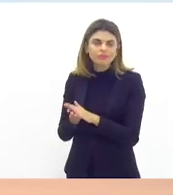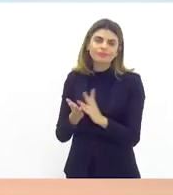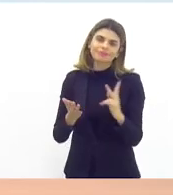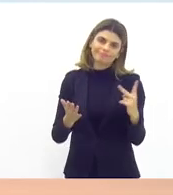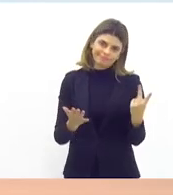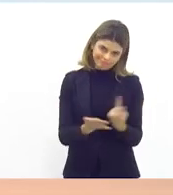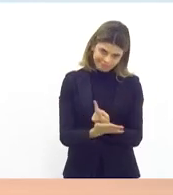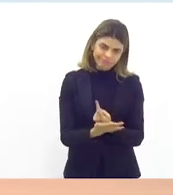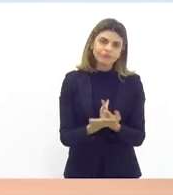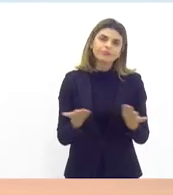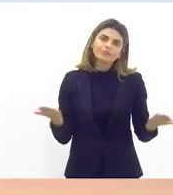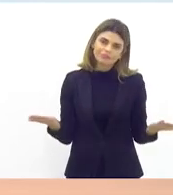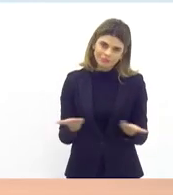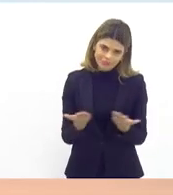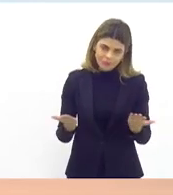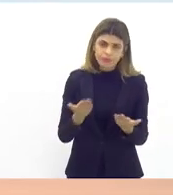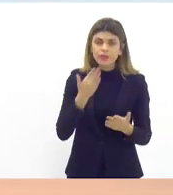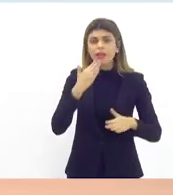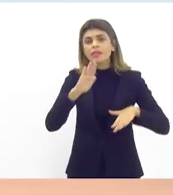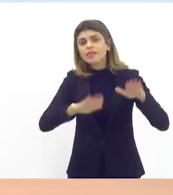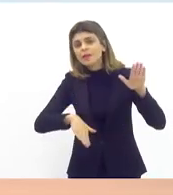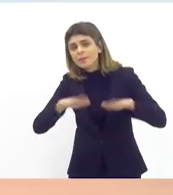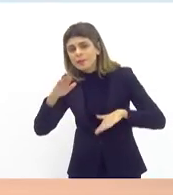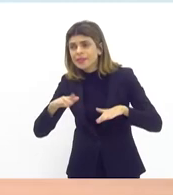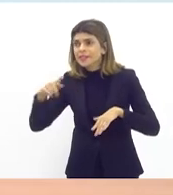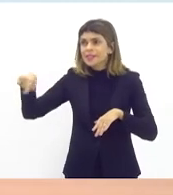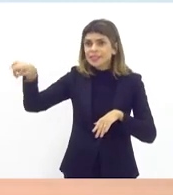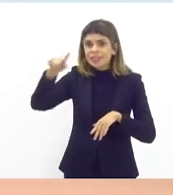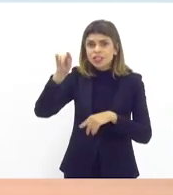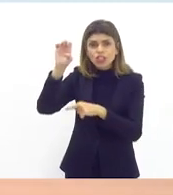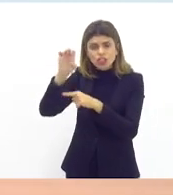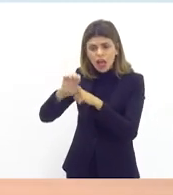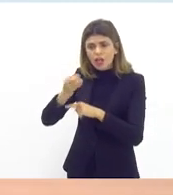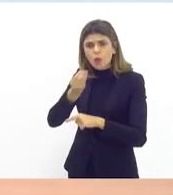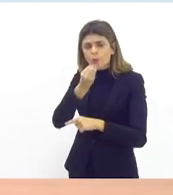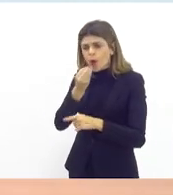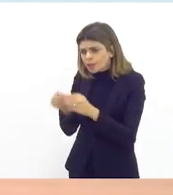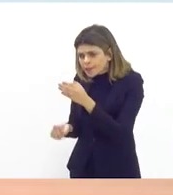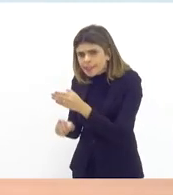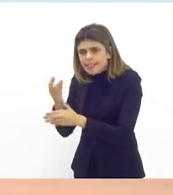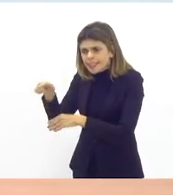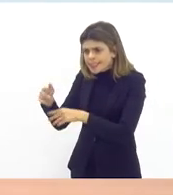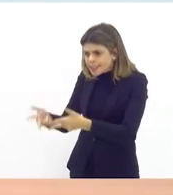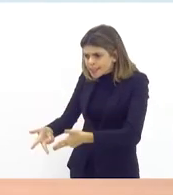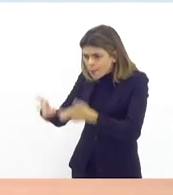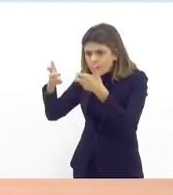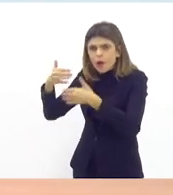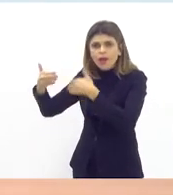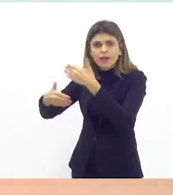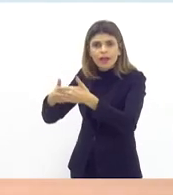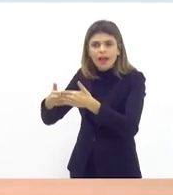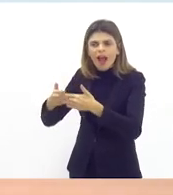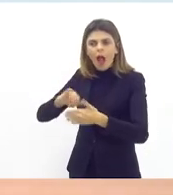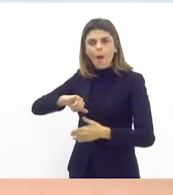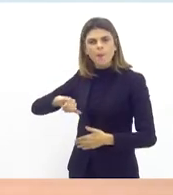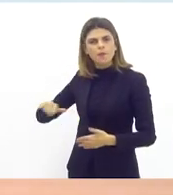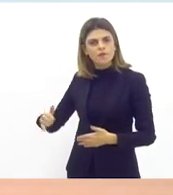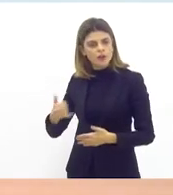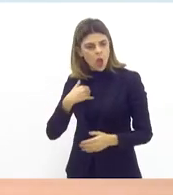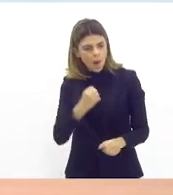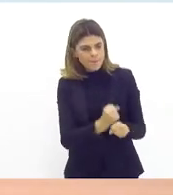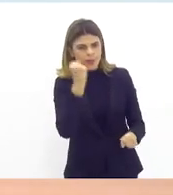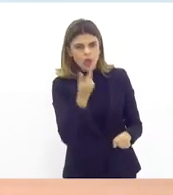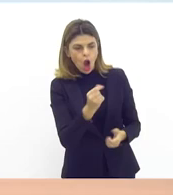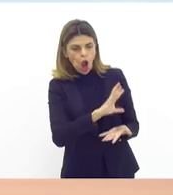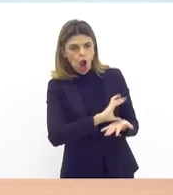acontece é que, na verdade, em vez dos Estados explorarem suas vocações, eles usam benefício fiscal para roubar a empresa de outros Estados. Aí o A